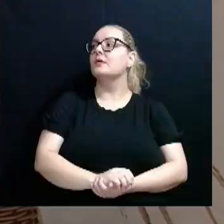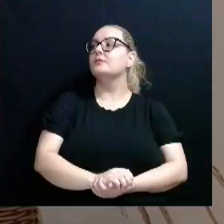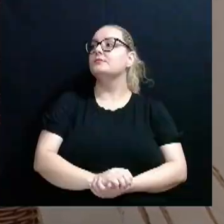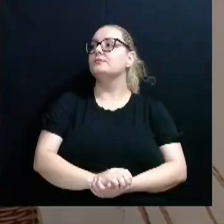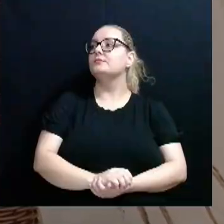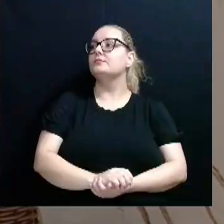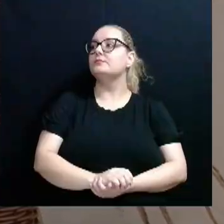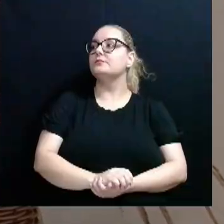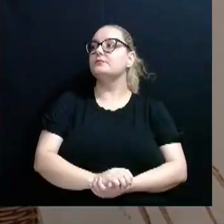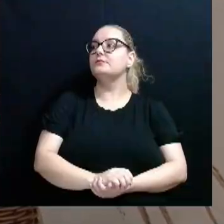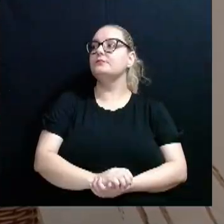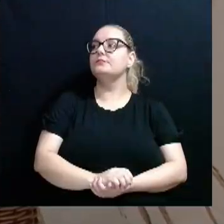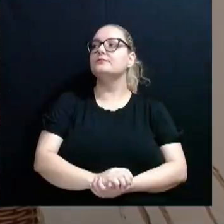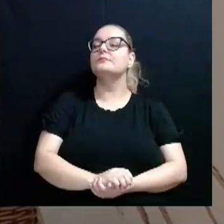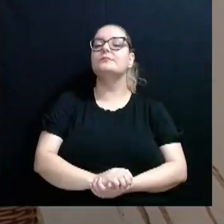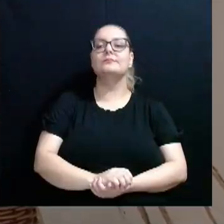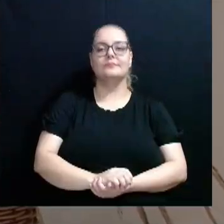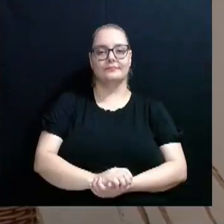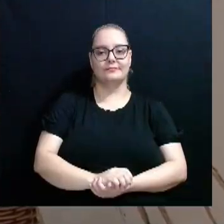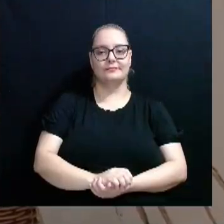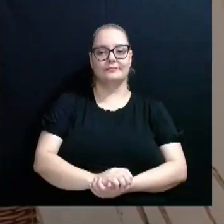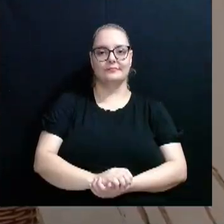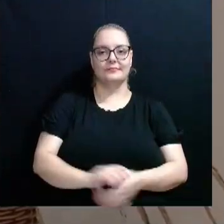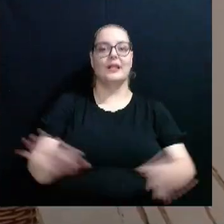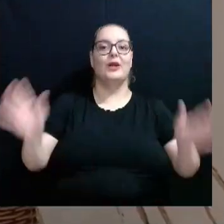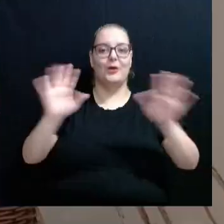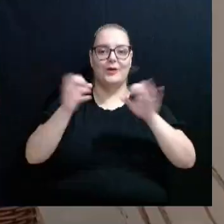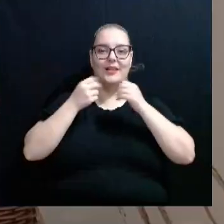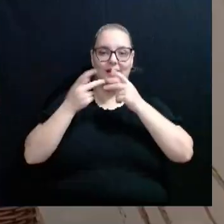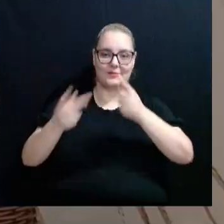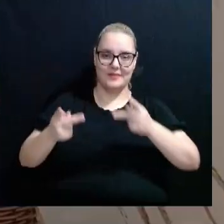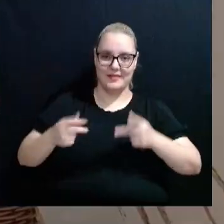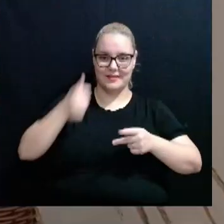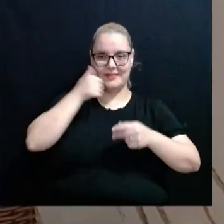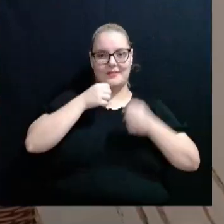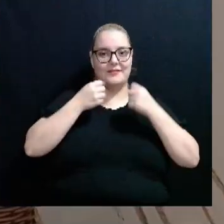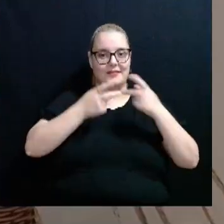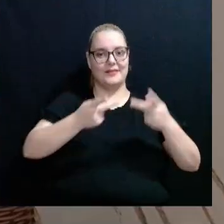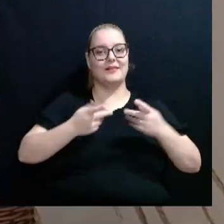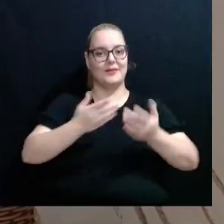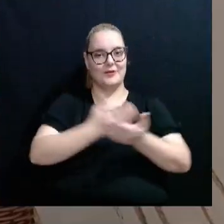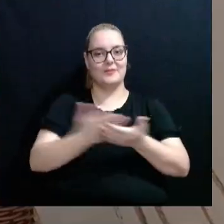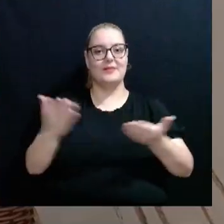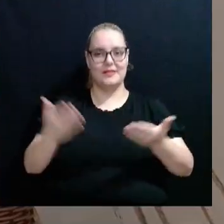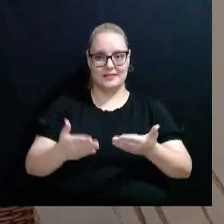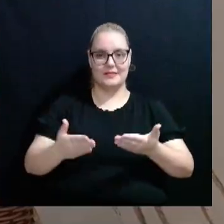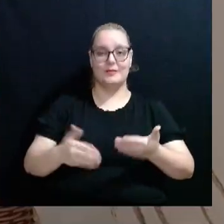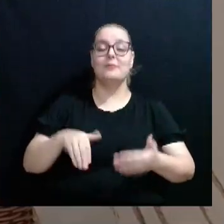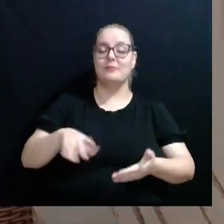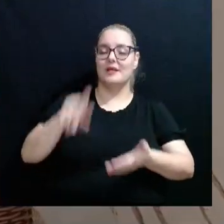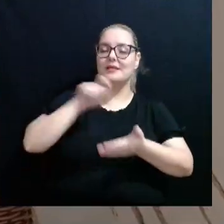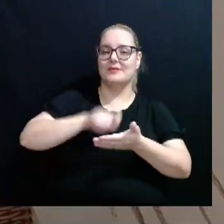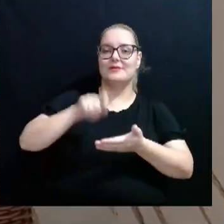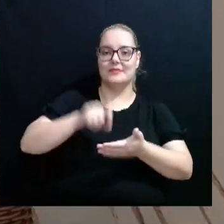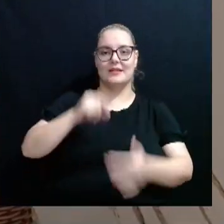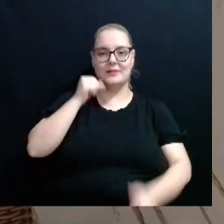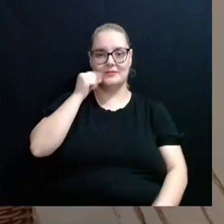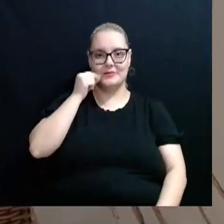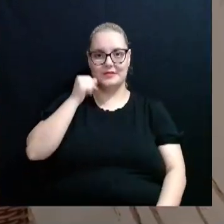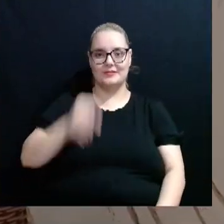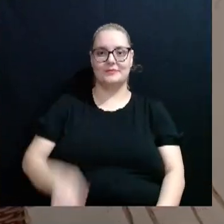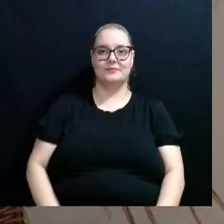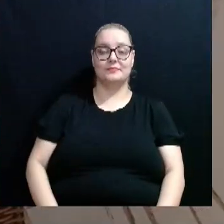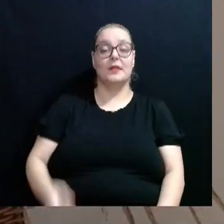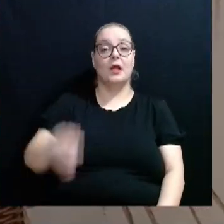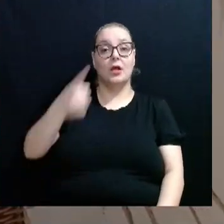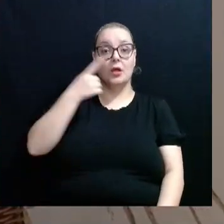Olá, seja muito bem-vindo, seja muito bem-vinda. Começa a partir de agora mais um Na Ponta do Lápis. E olha só, às vezes